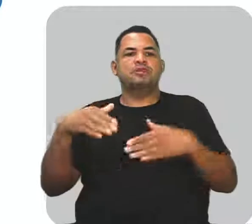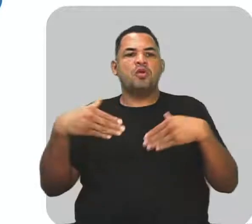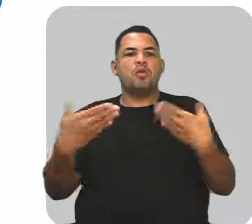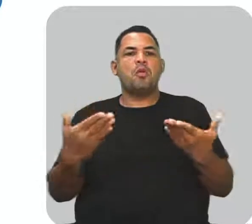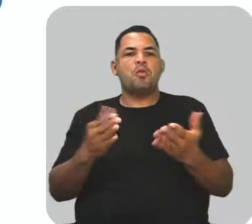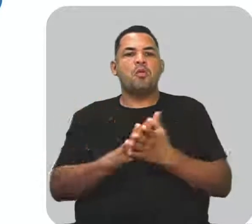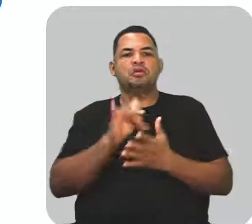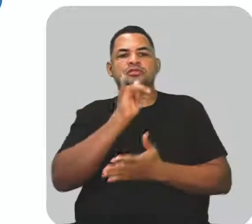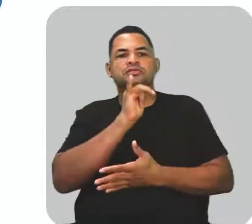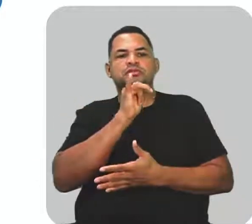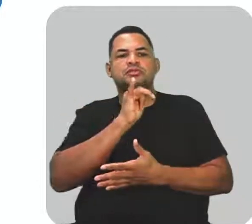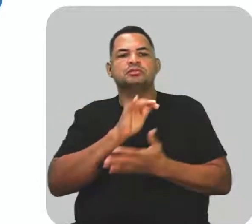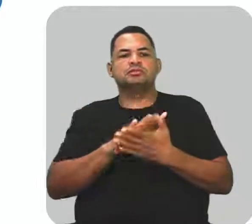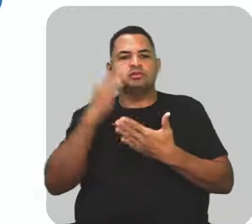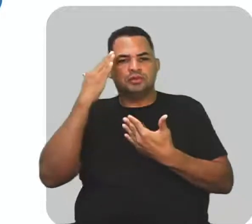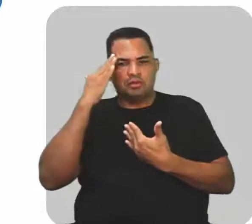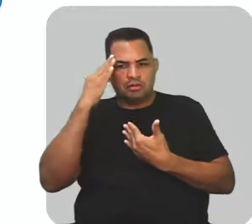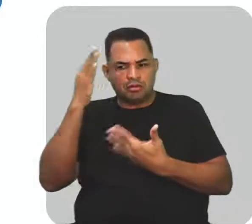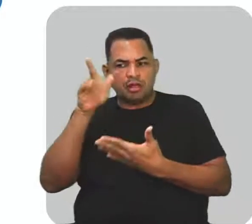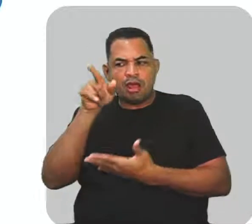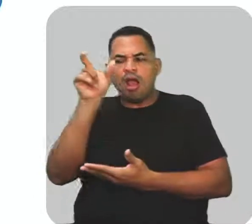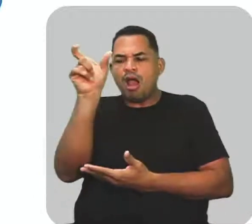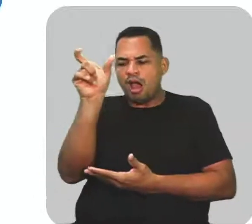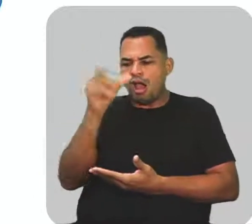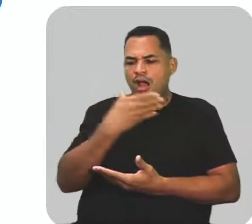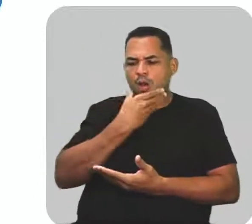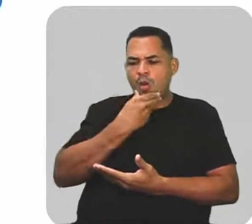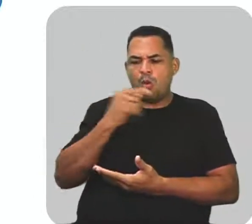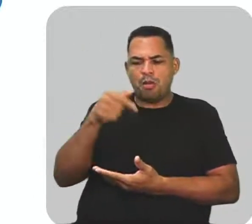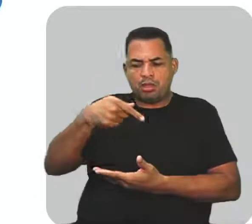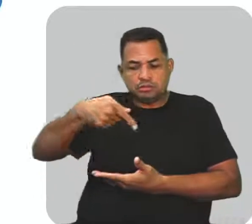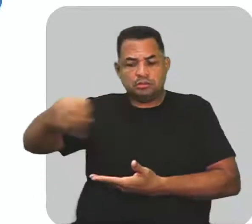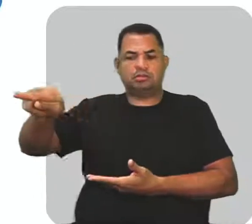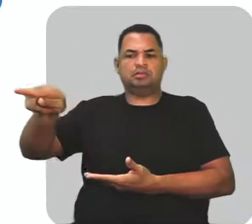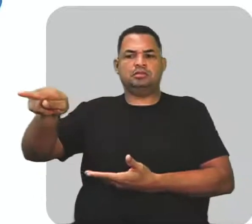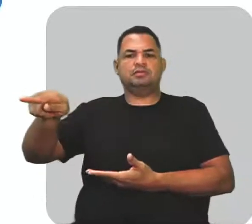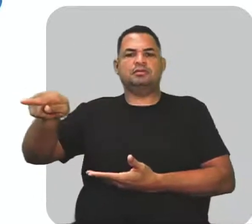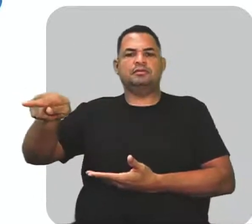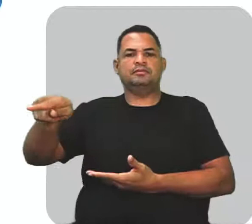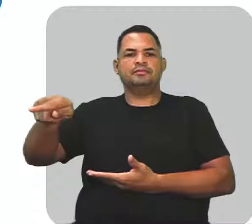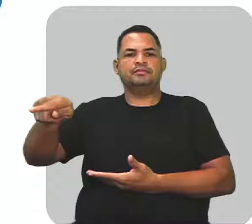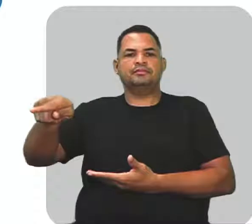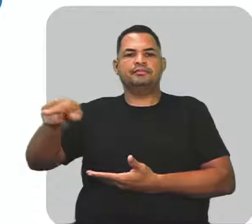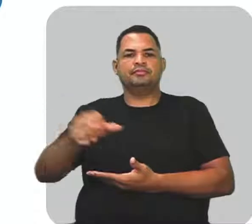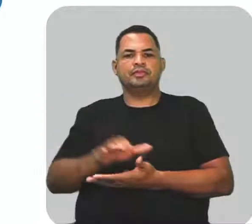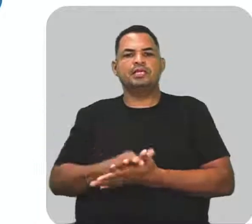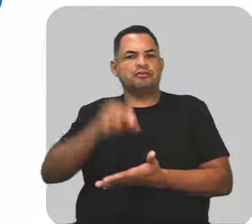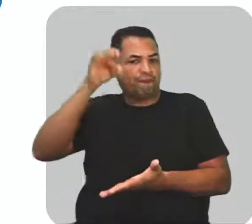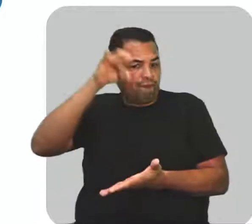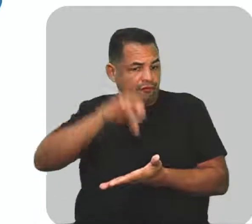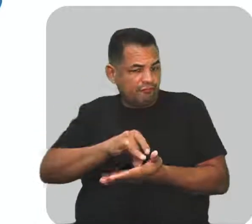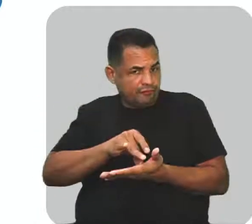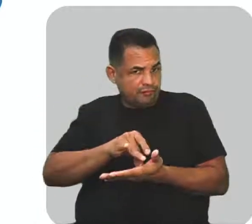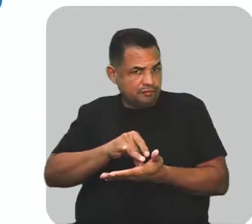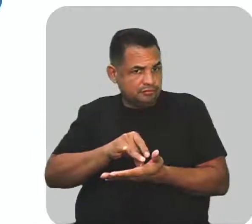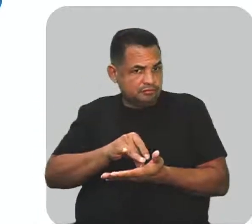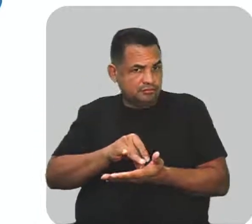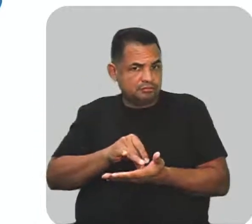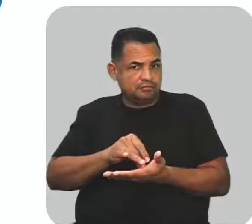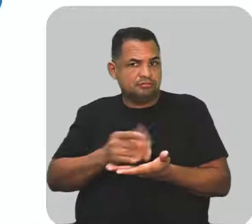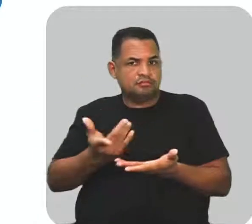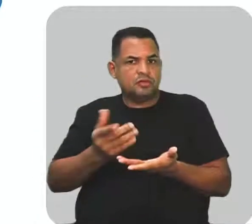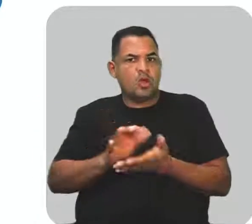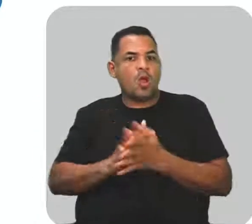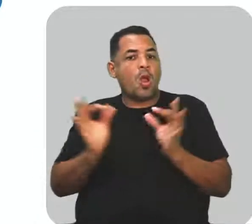ao exemplo. Obrigaram o rapaz a sair. Então, eu estou afirmando. Se eu estou afirmando,